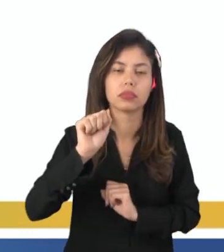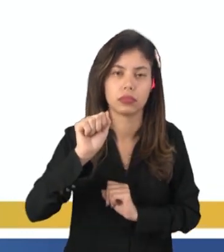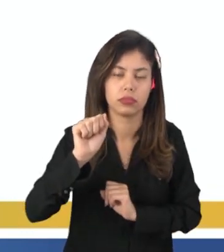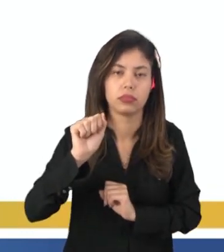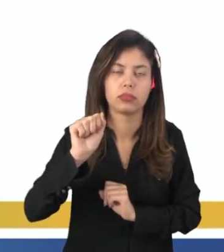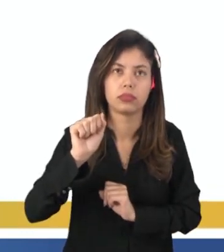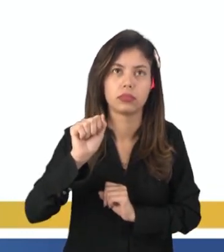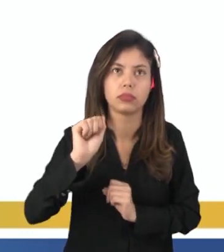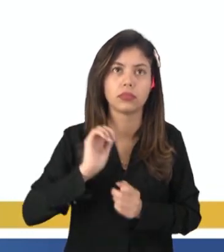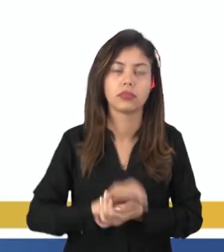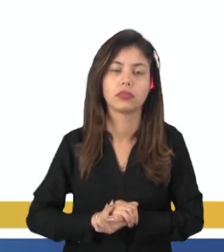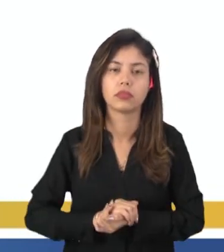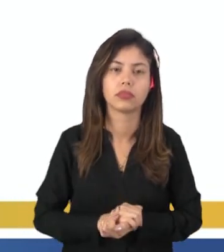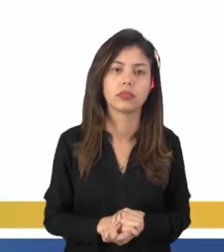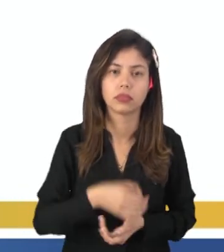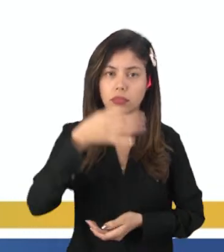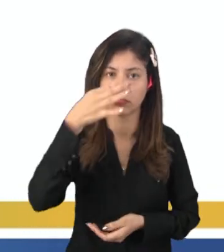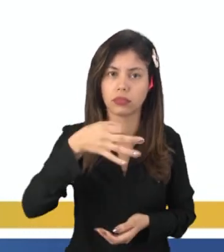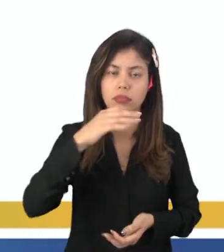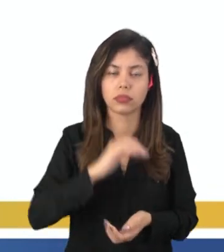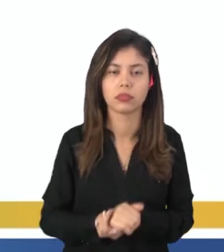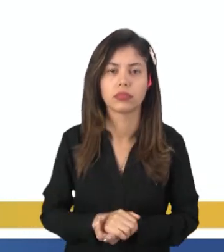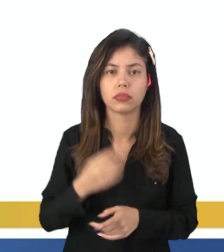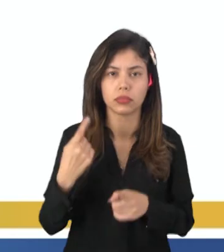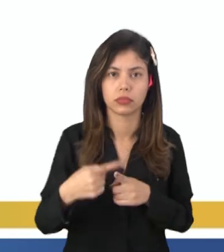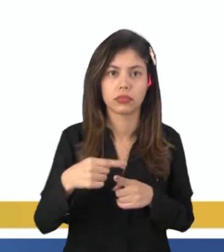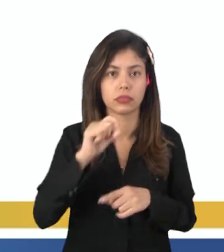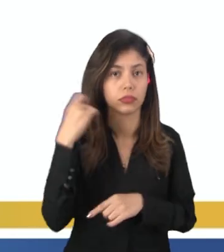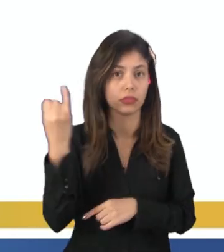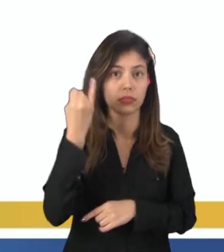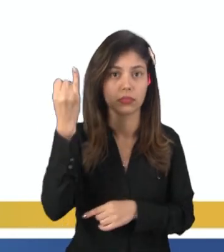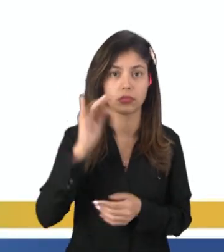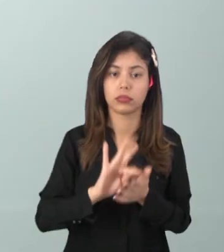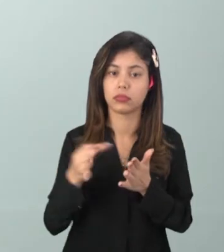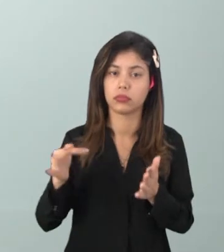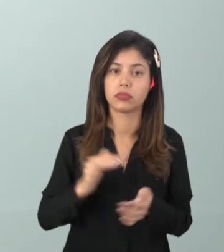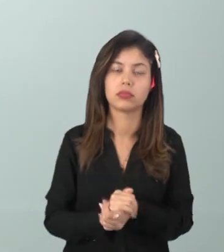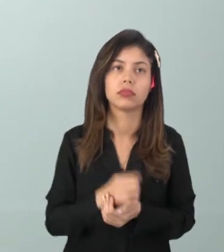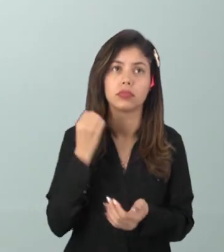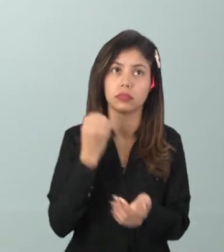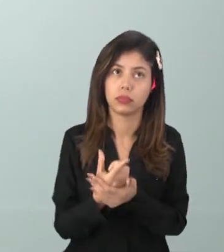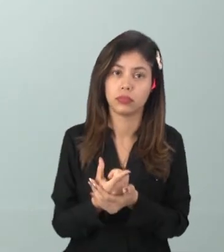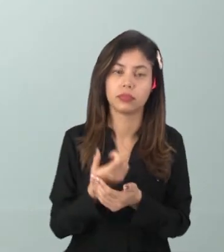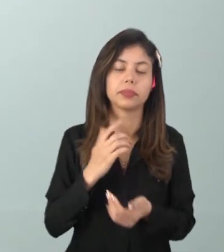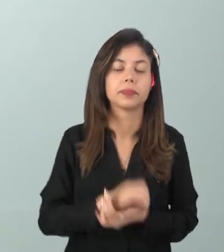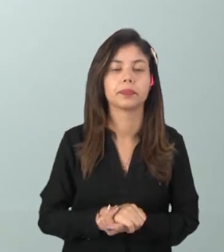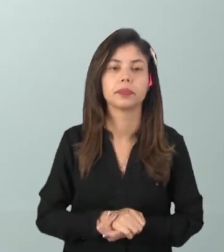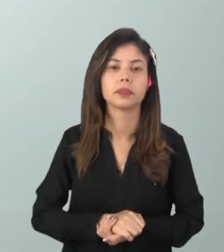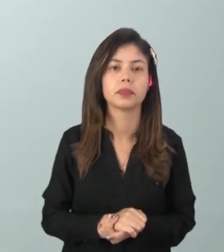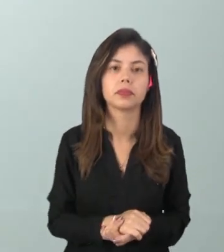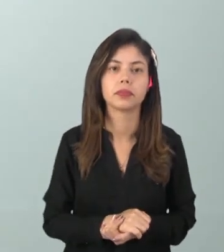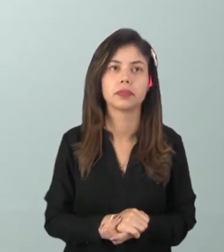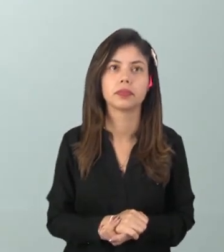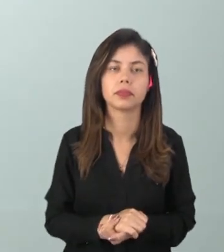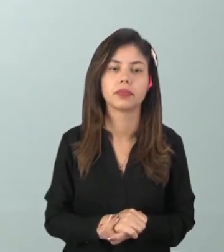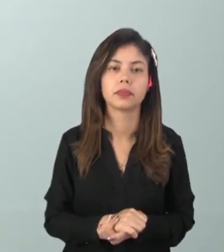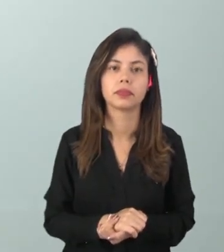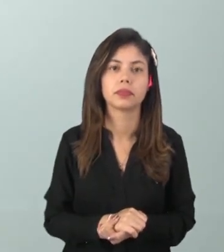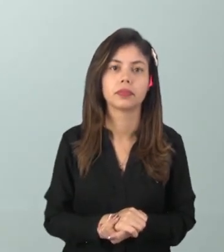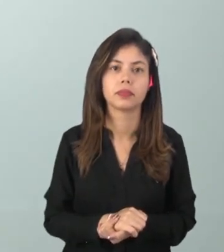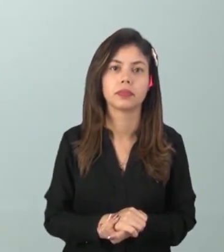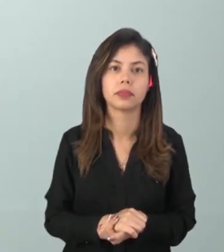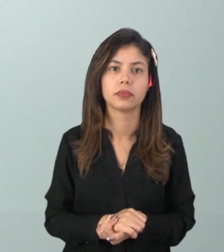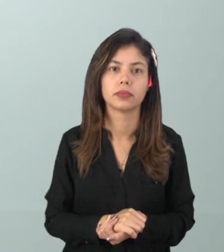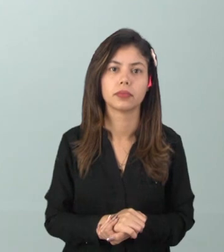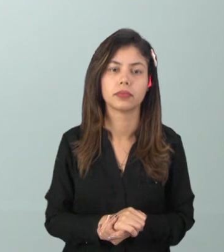Talha, corvéia e banalidades, está correto, né, pessoal? Essa seria a principal função, né? Pagar esses impostos. Que a talha era